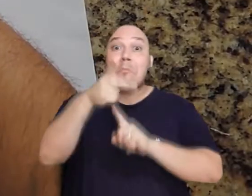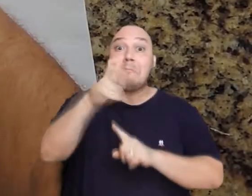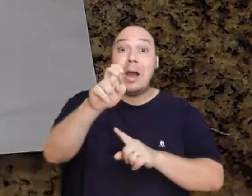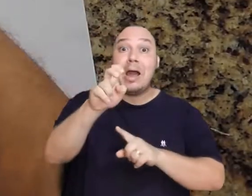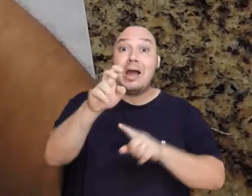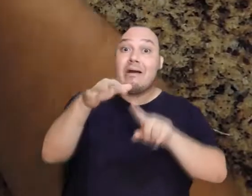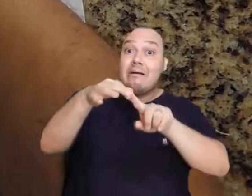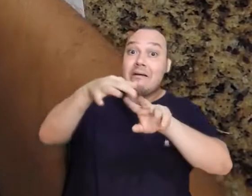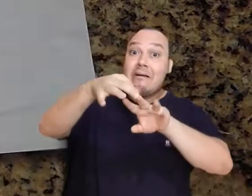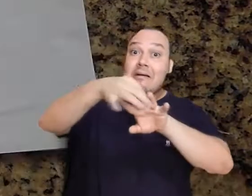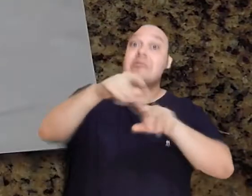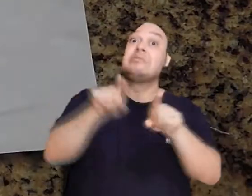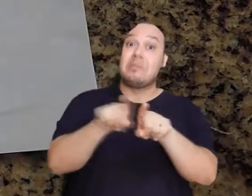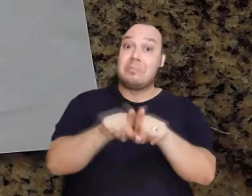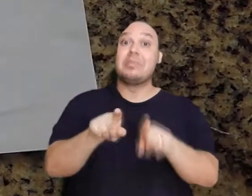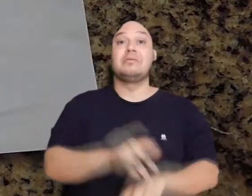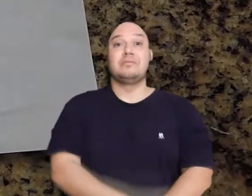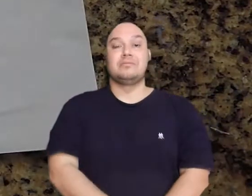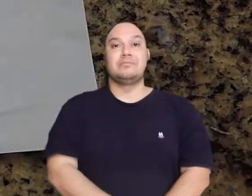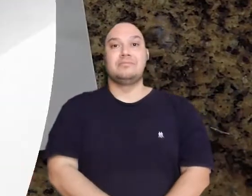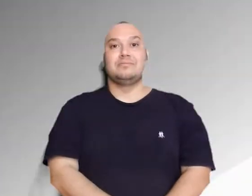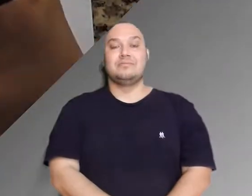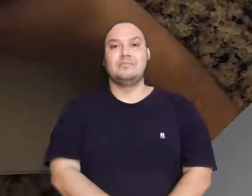mãos e dos pés.